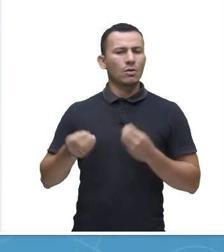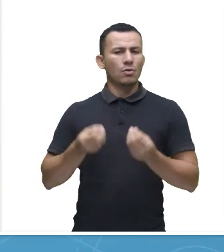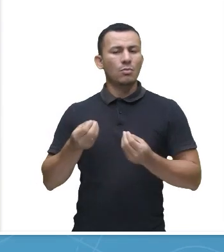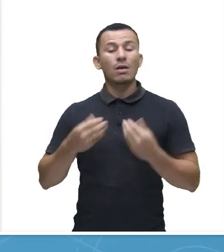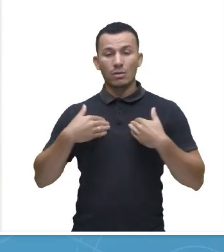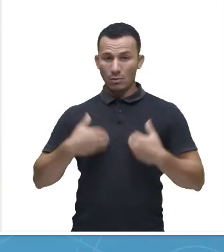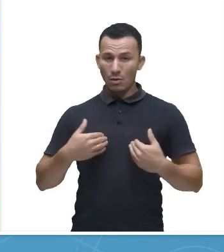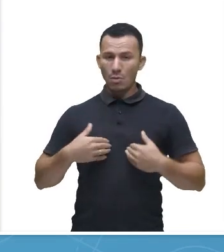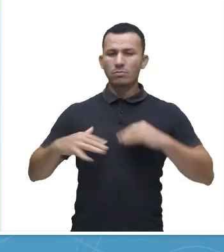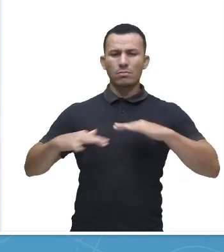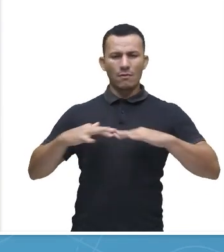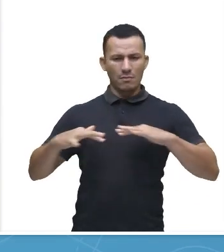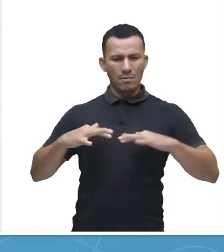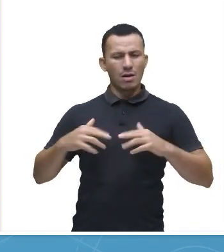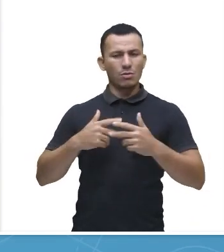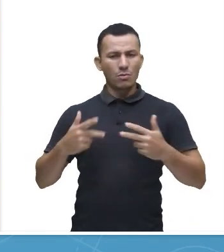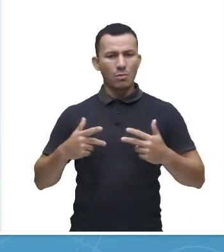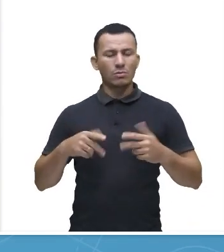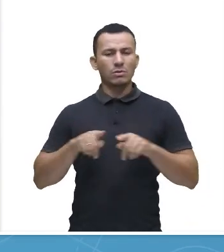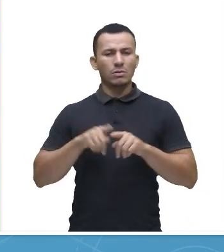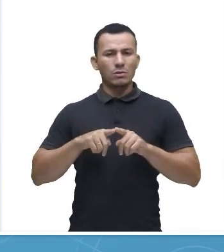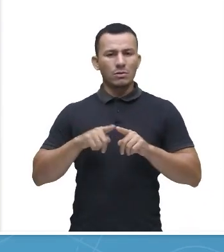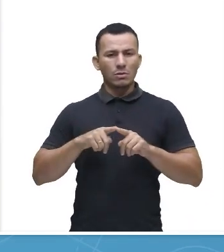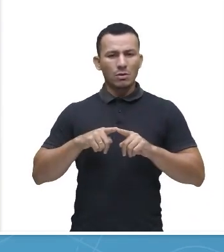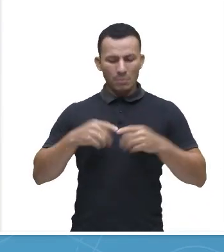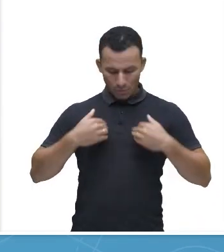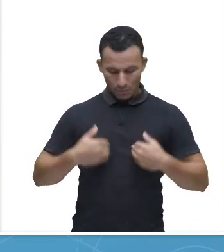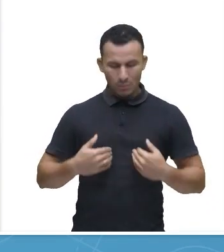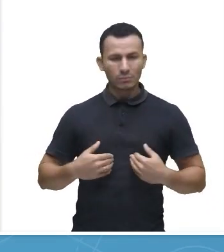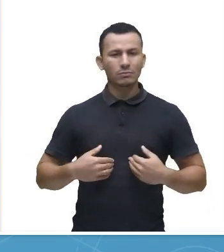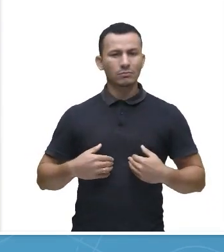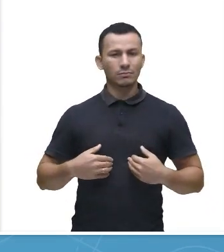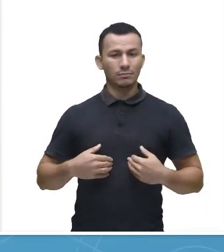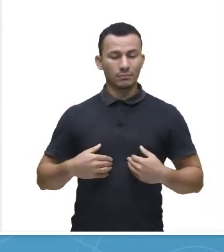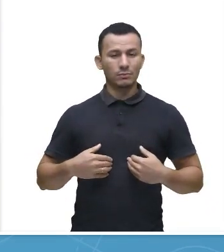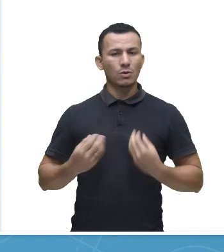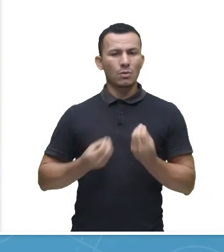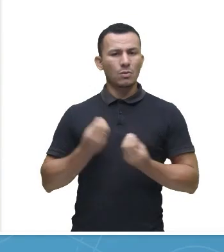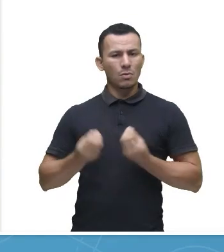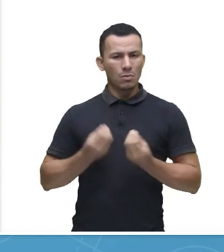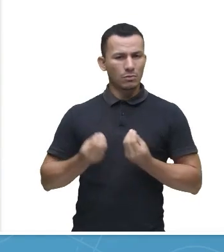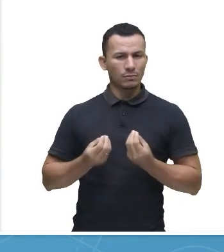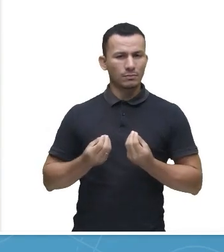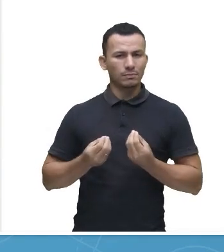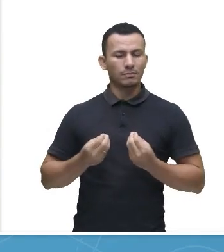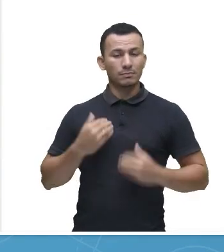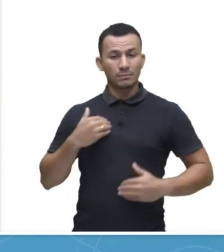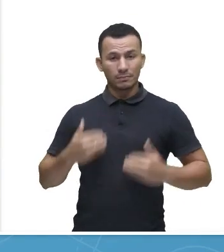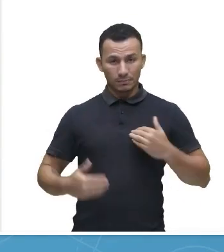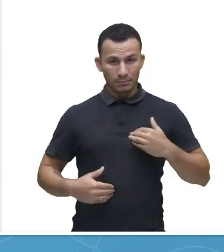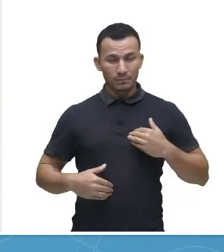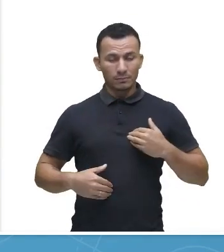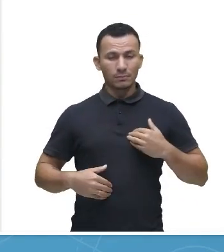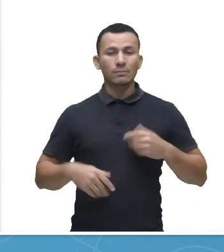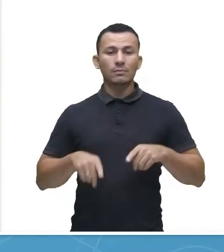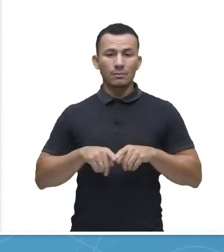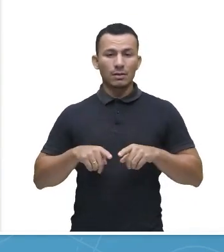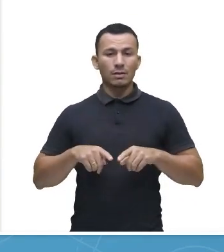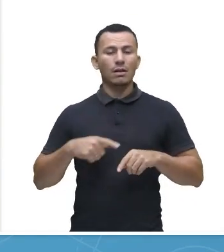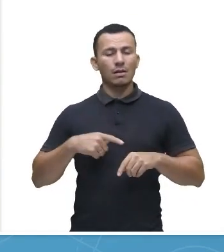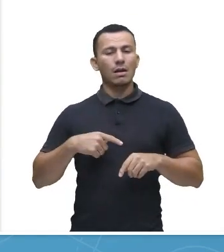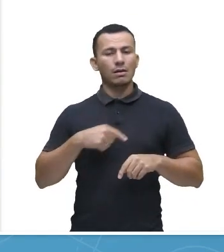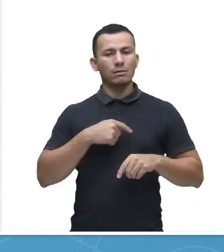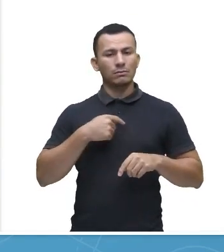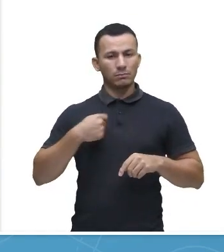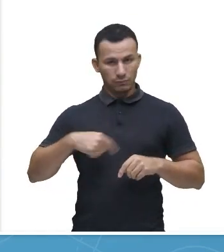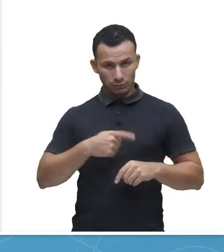nosso corpo. É a parte estrutural do nosso corpo e o funcionamento dele. E isso está relacionado à parte biológica, tá bom?